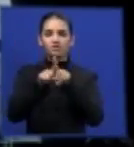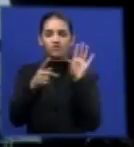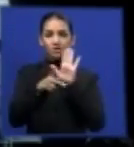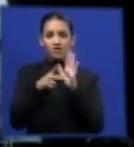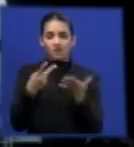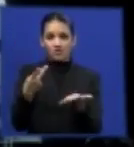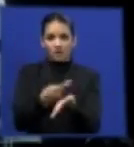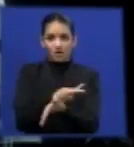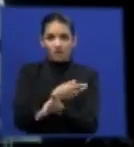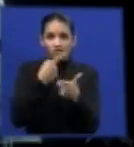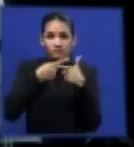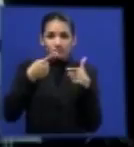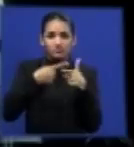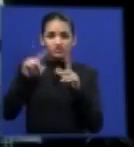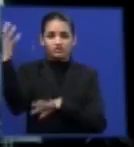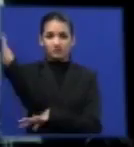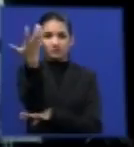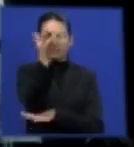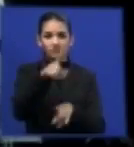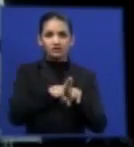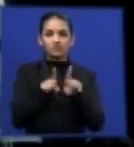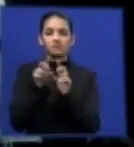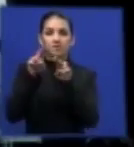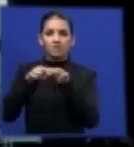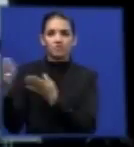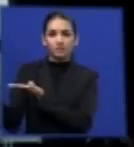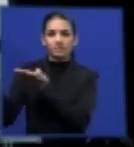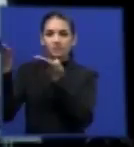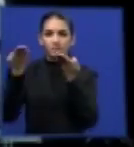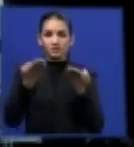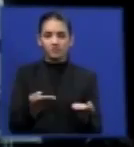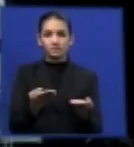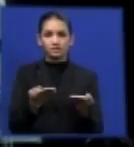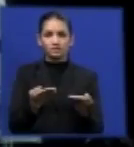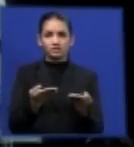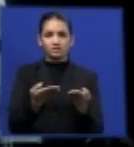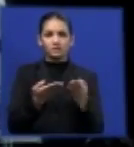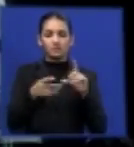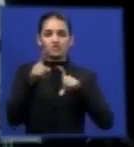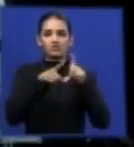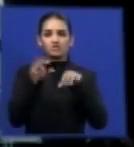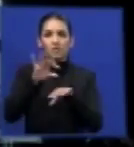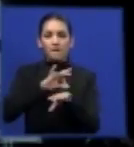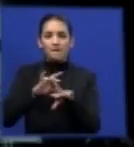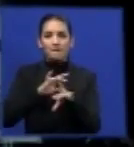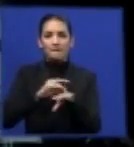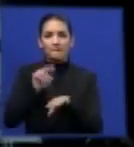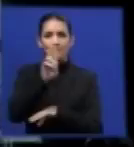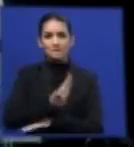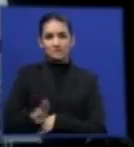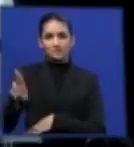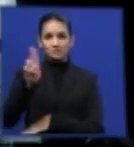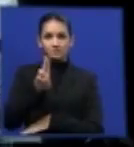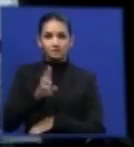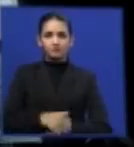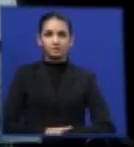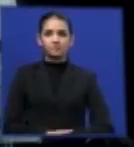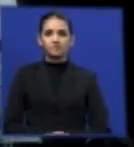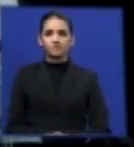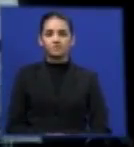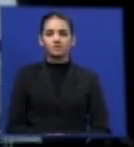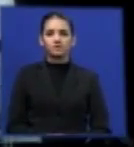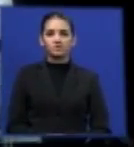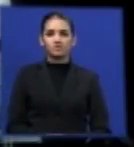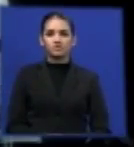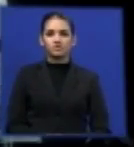ambiental resultante da importação pelo Brasil de pneus usados eh